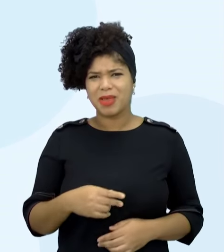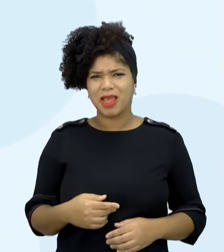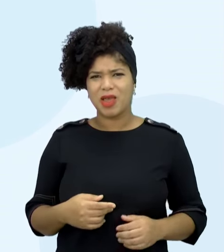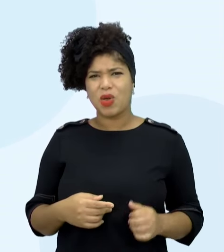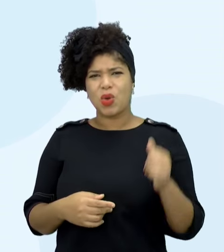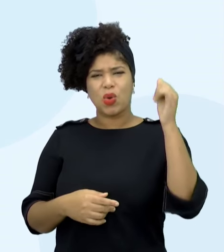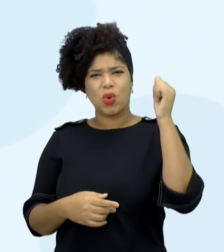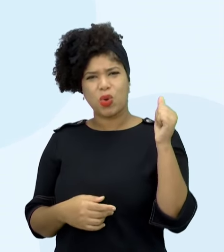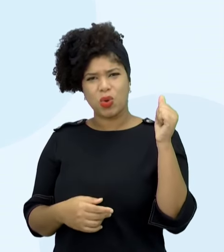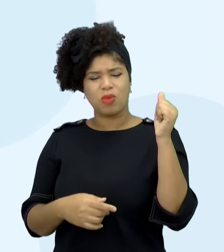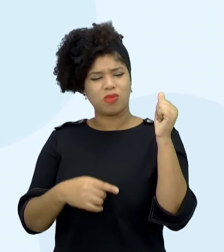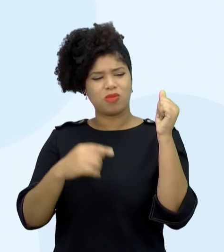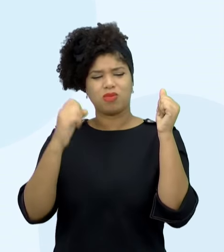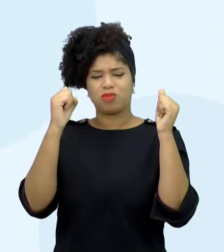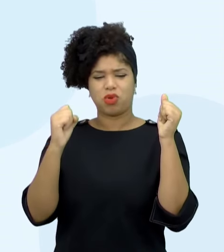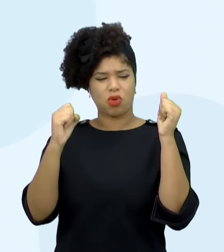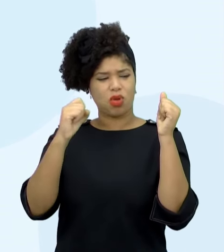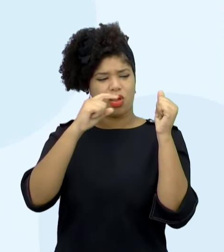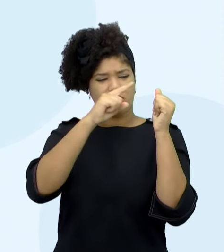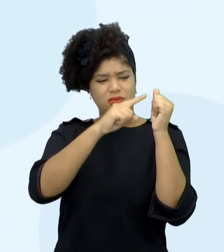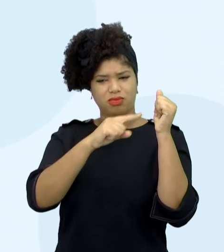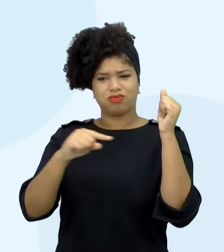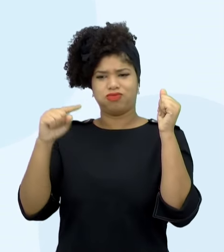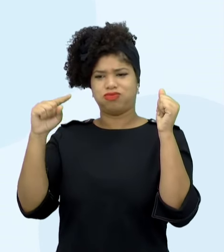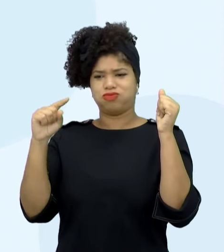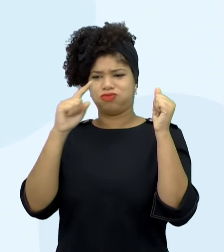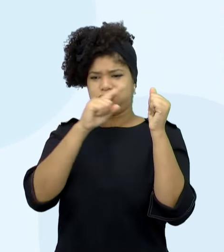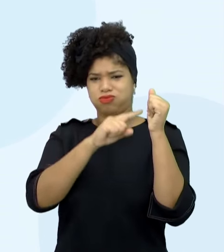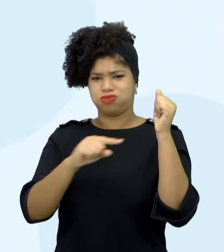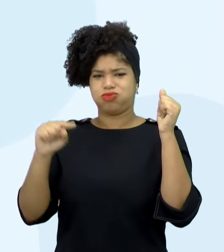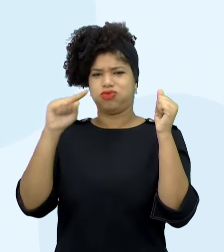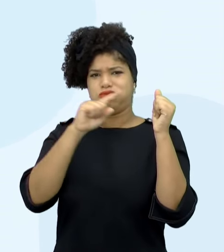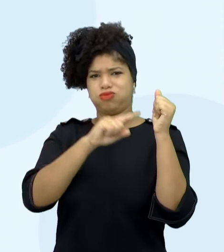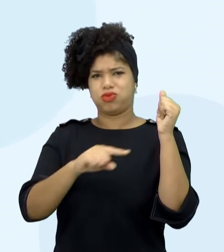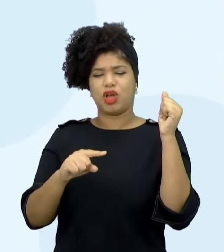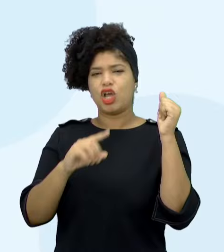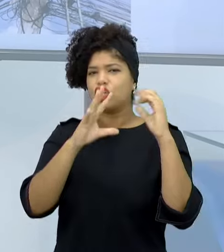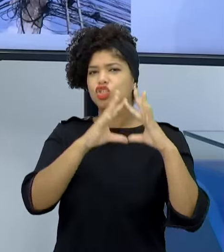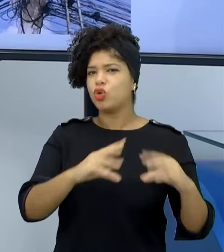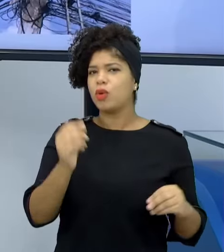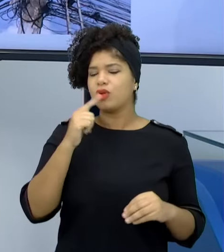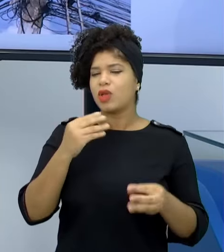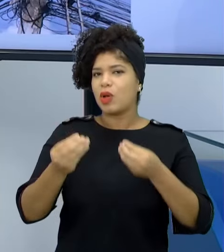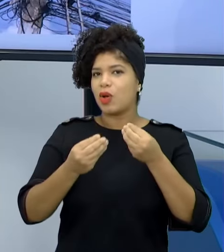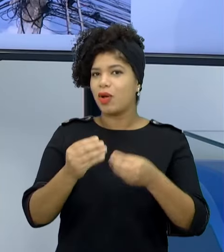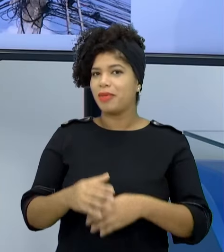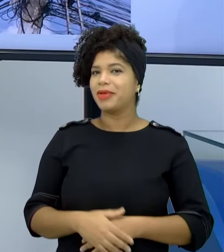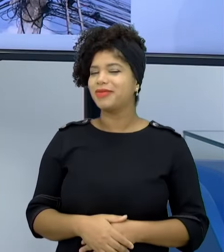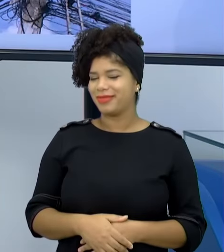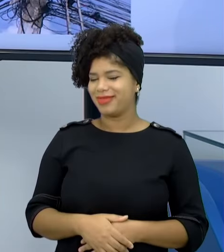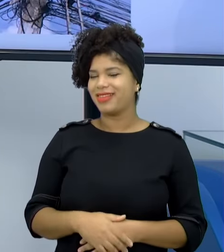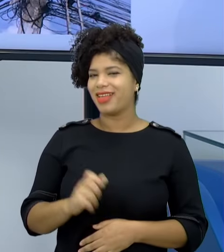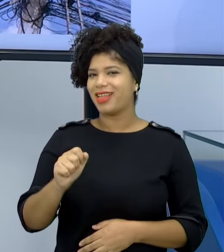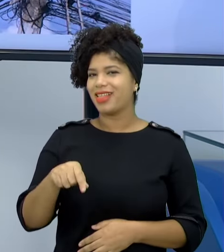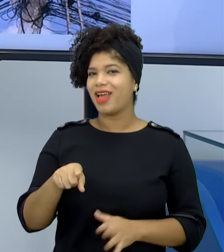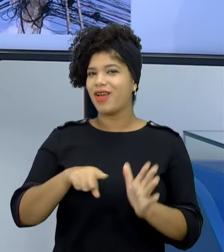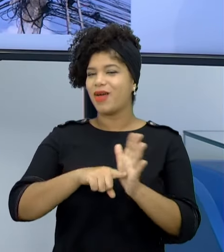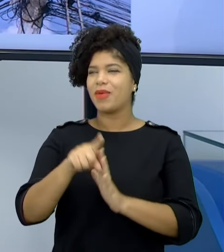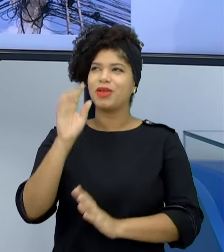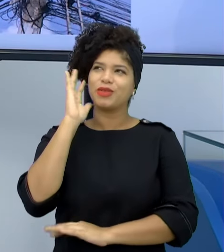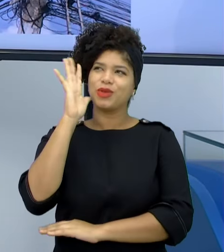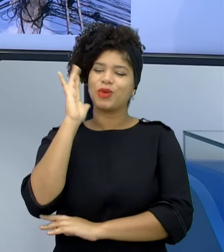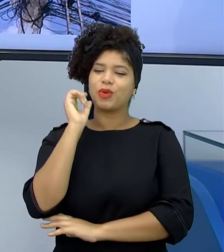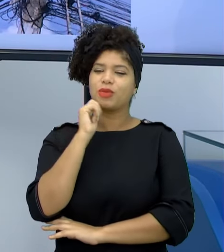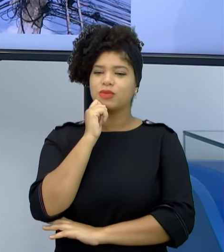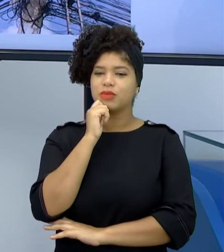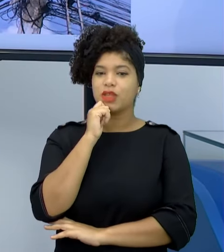Não dá para sumir com esses fios, não? É um problema, né? Bom, qual é a sua questão norteadora? Vamos pensar